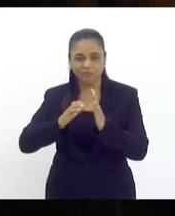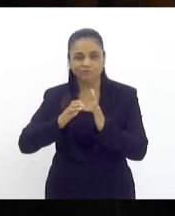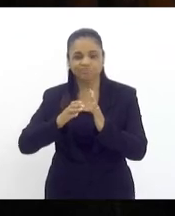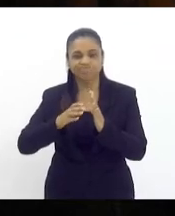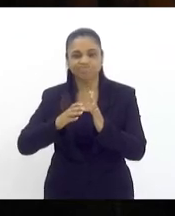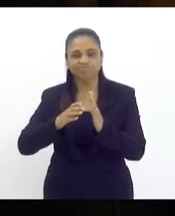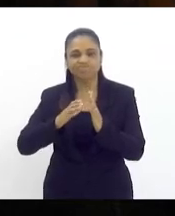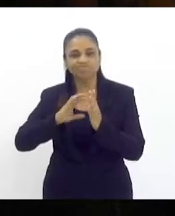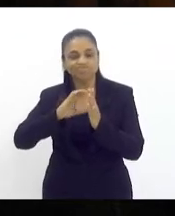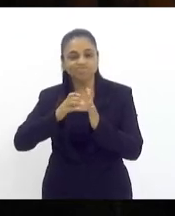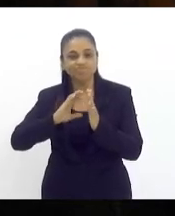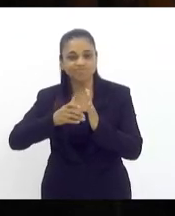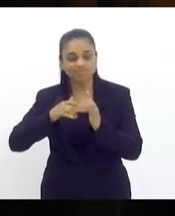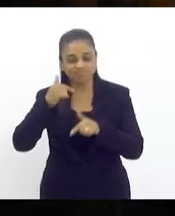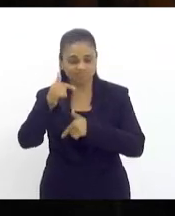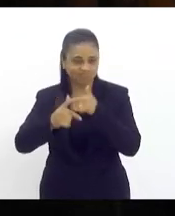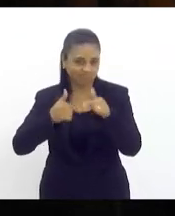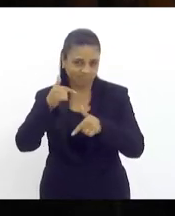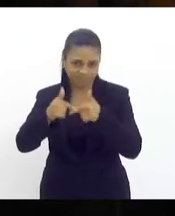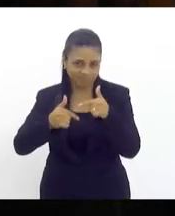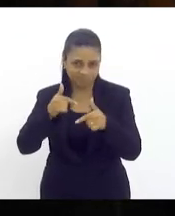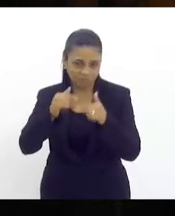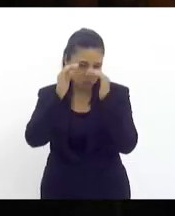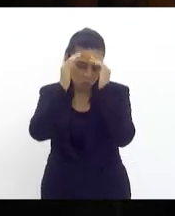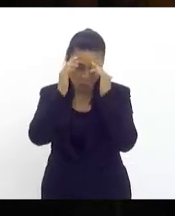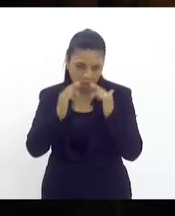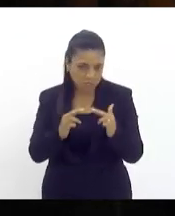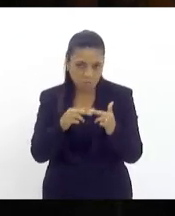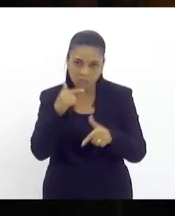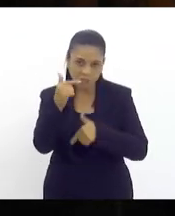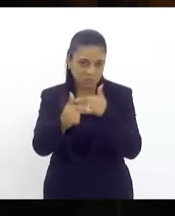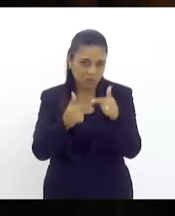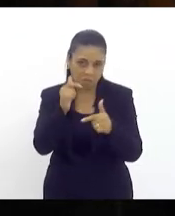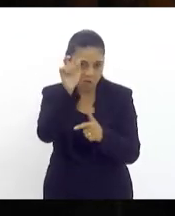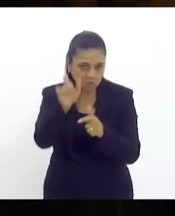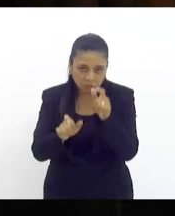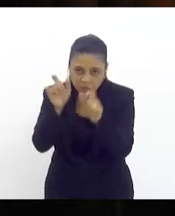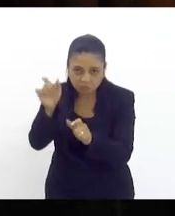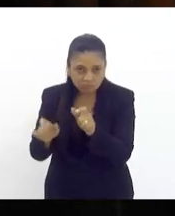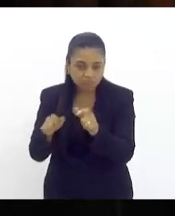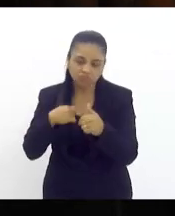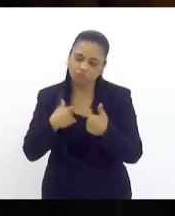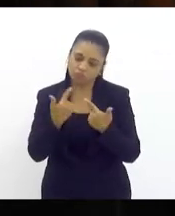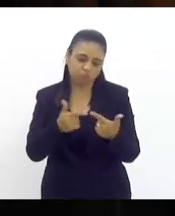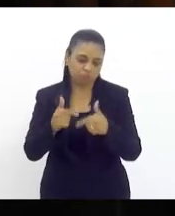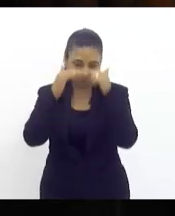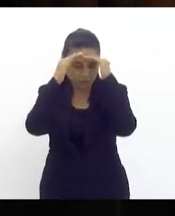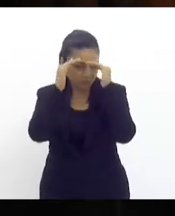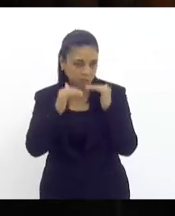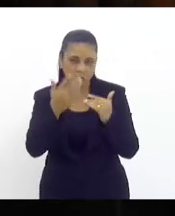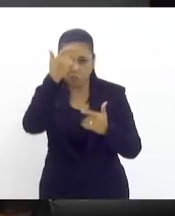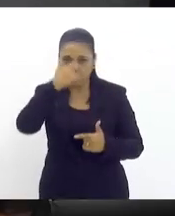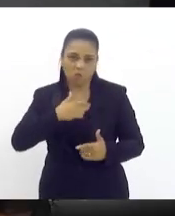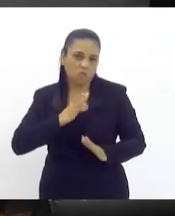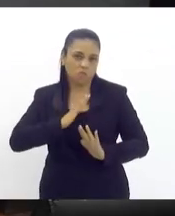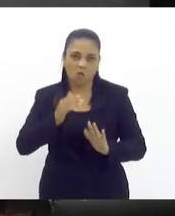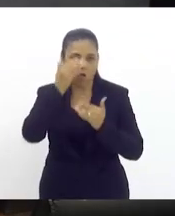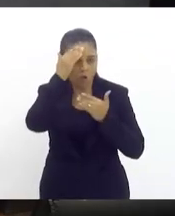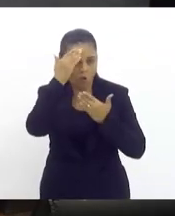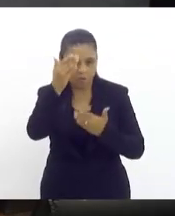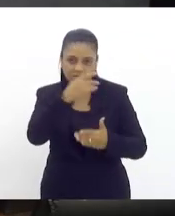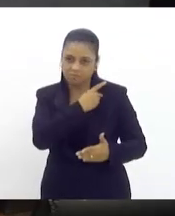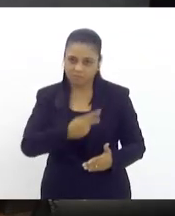partido dos trabalhadores que não respeita trabalhador não merece também o meu respeito muito obrigado senhor